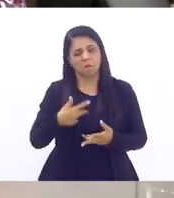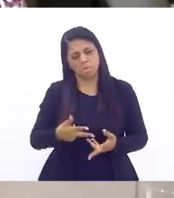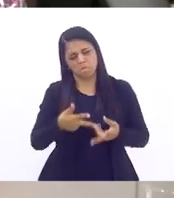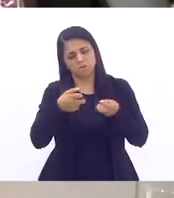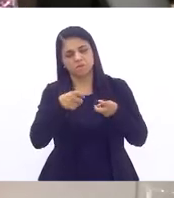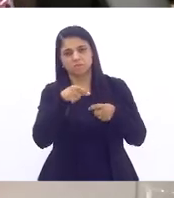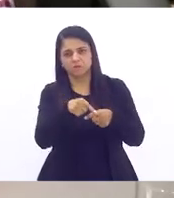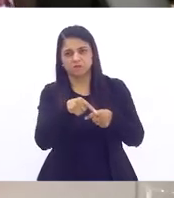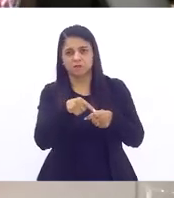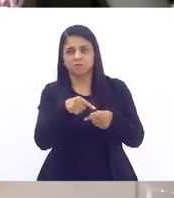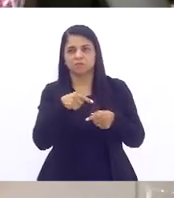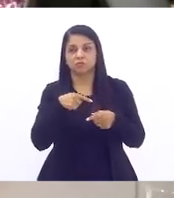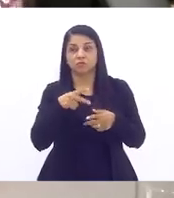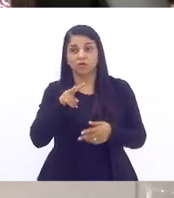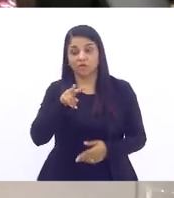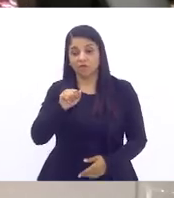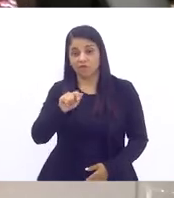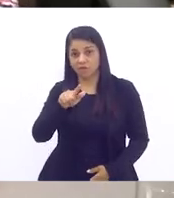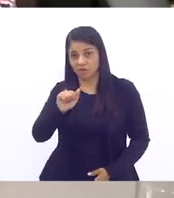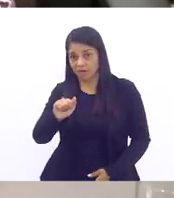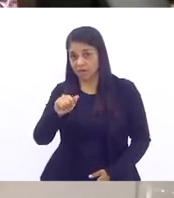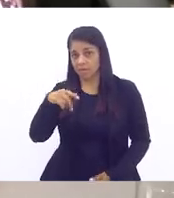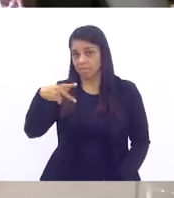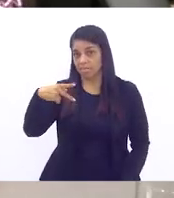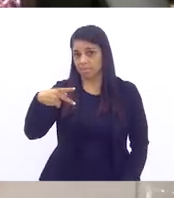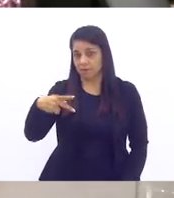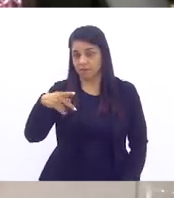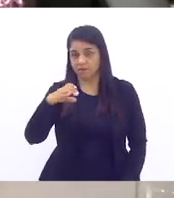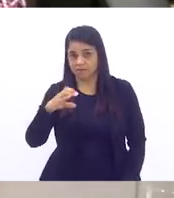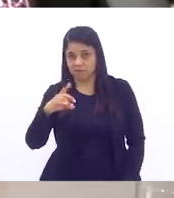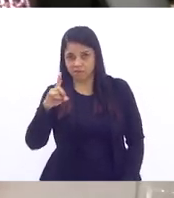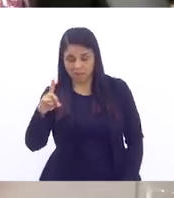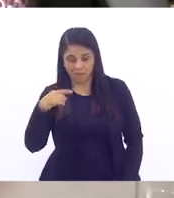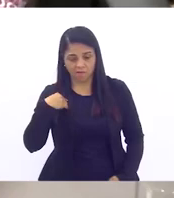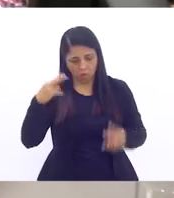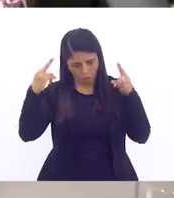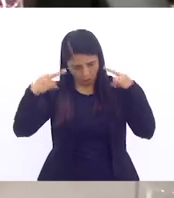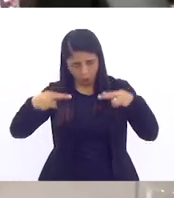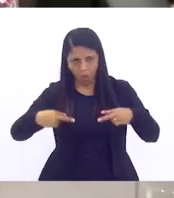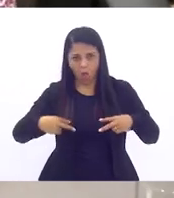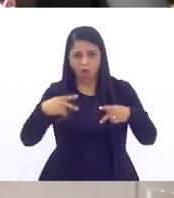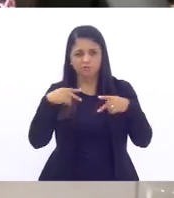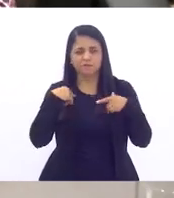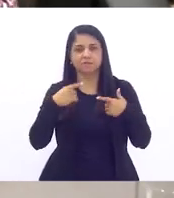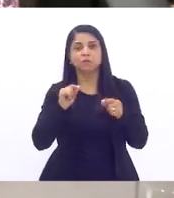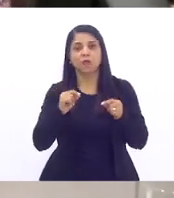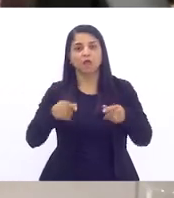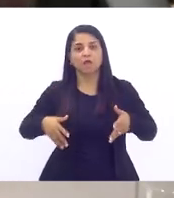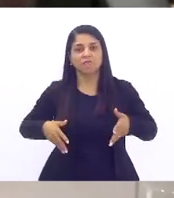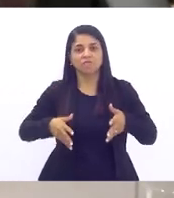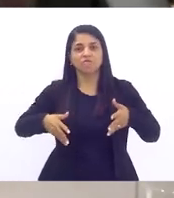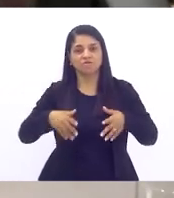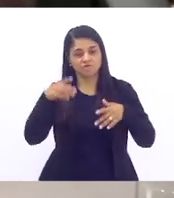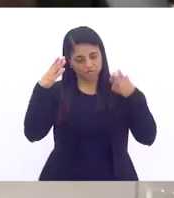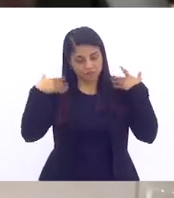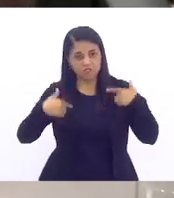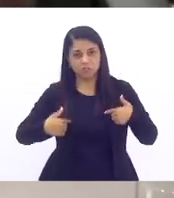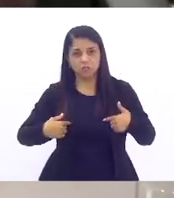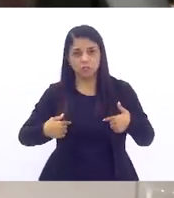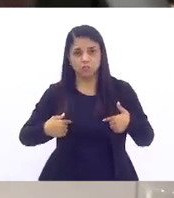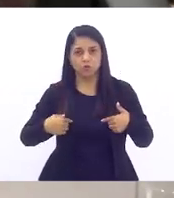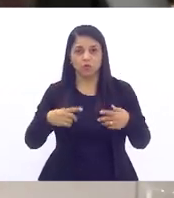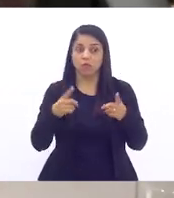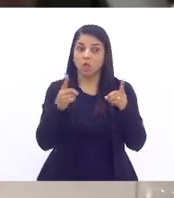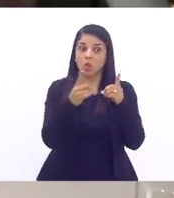que quando se fala Vaga de pcd ver mais a parte física o deficiente físico e não não o